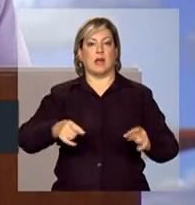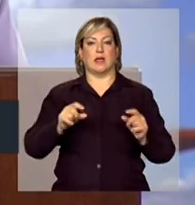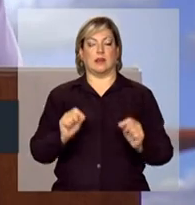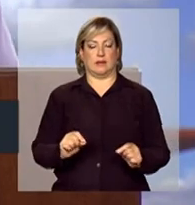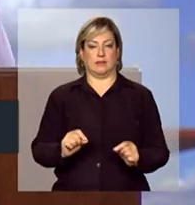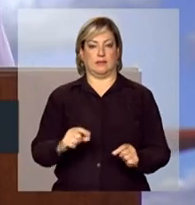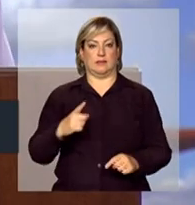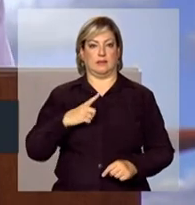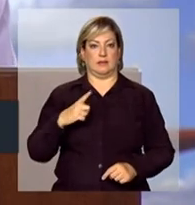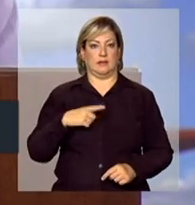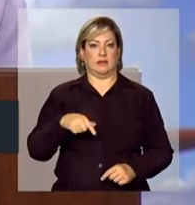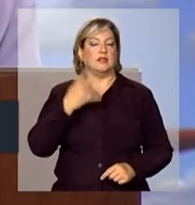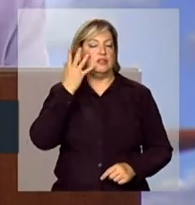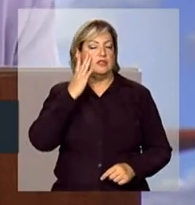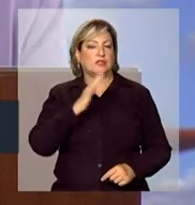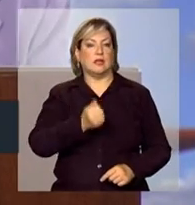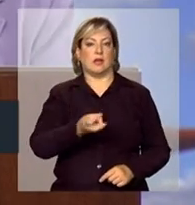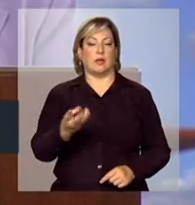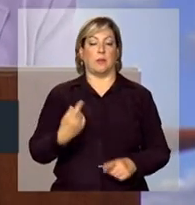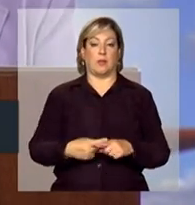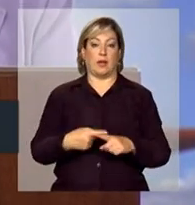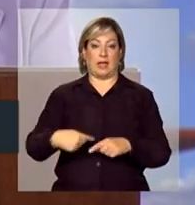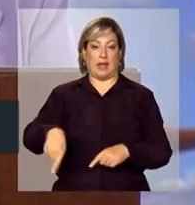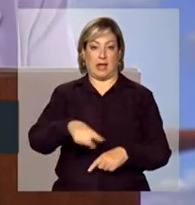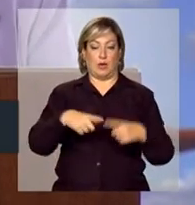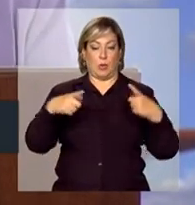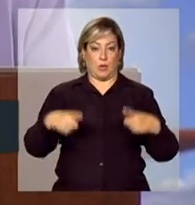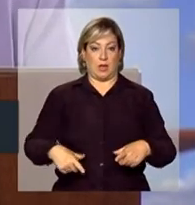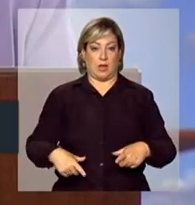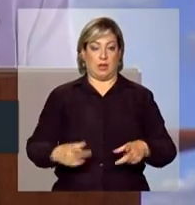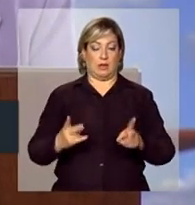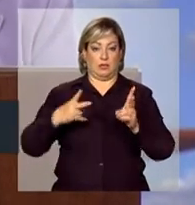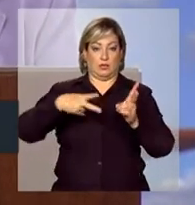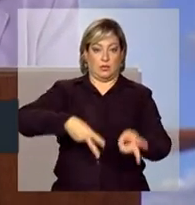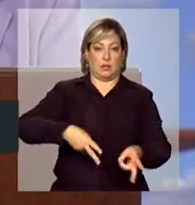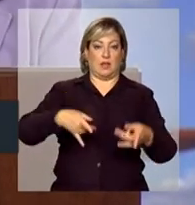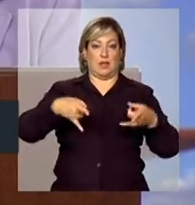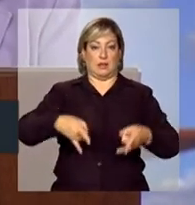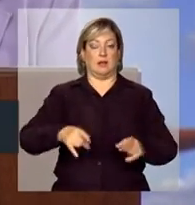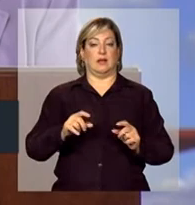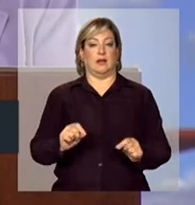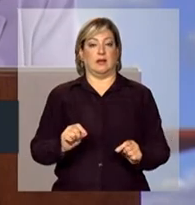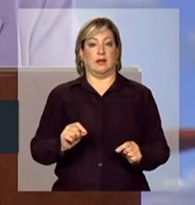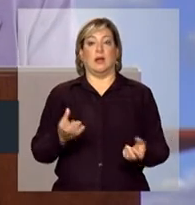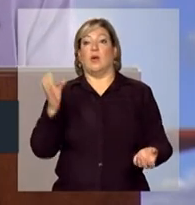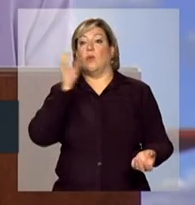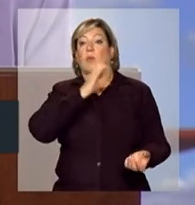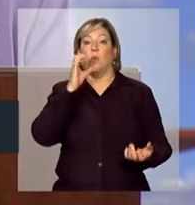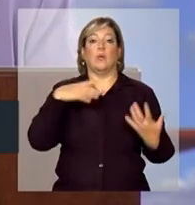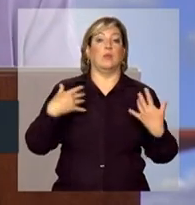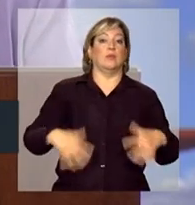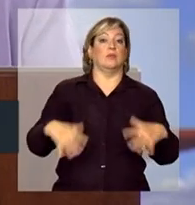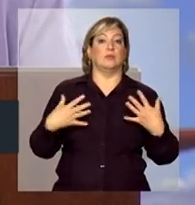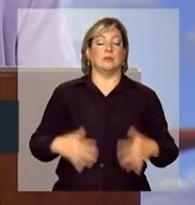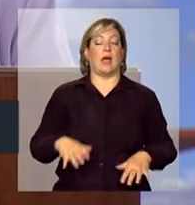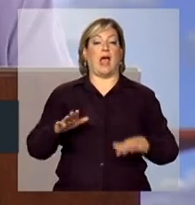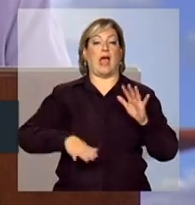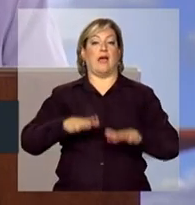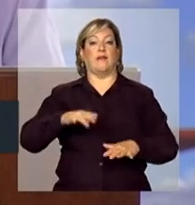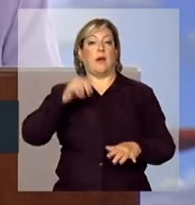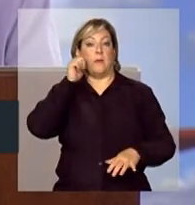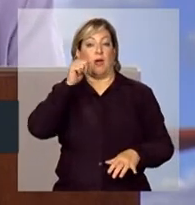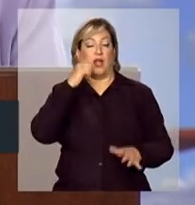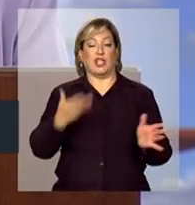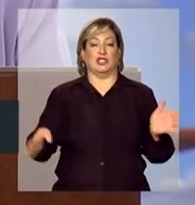de passagem se constitui para atender uma emergência das